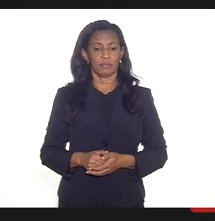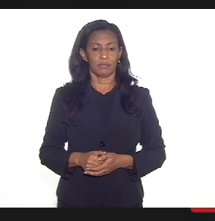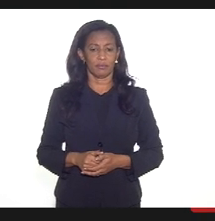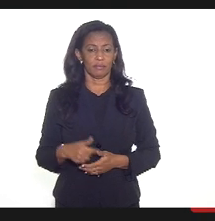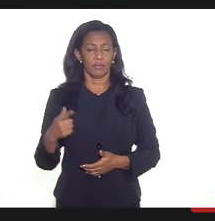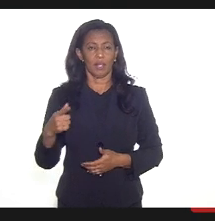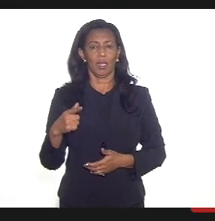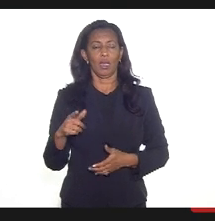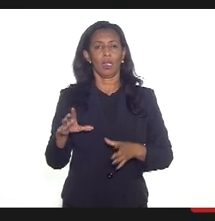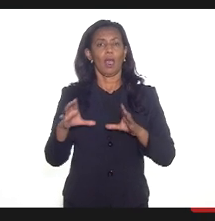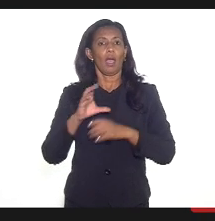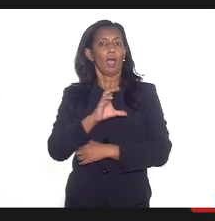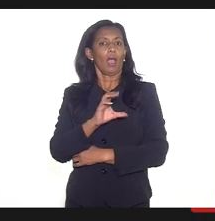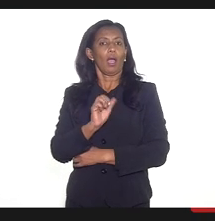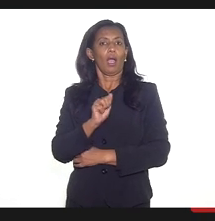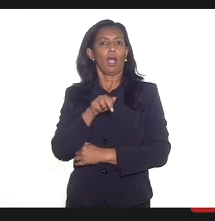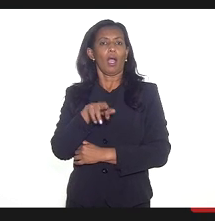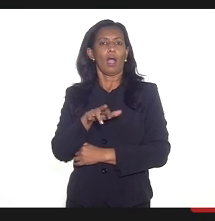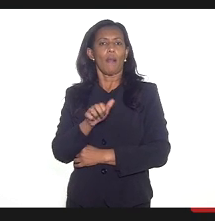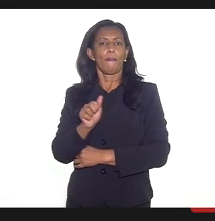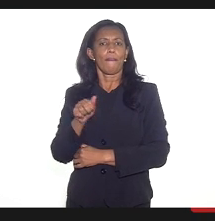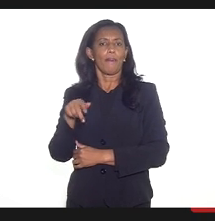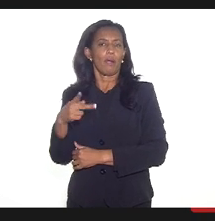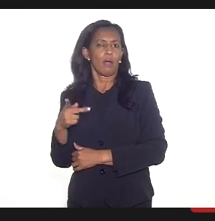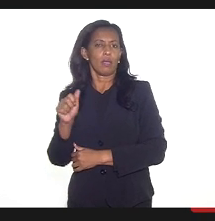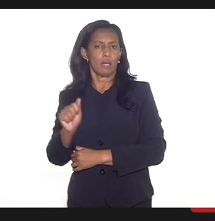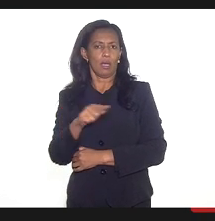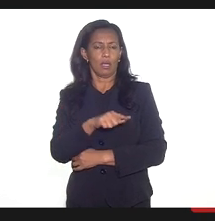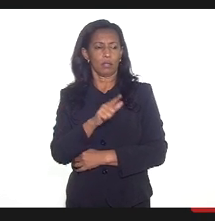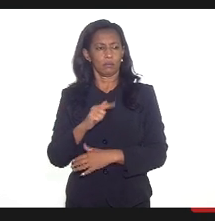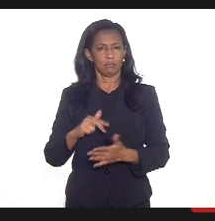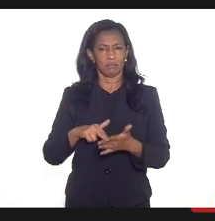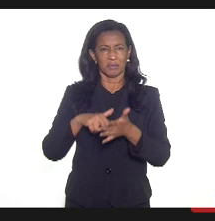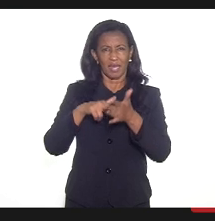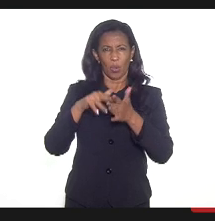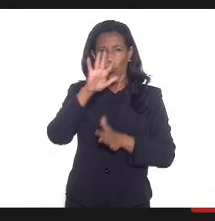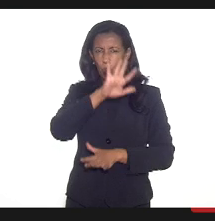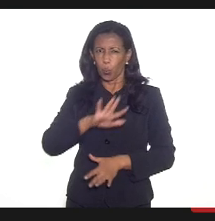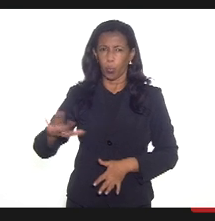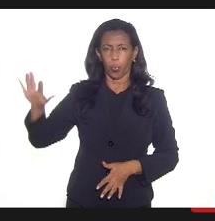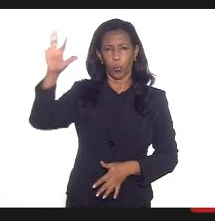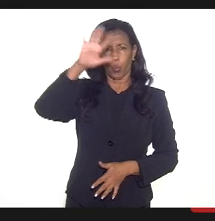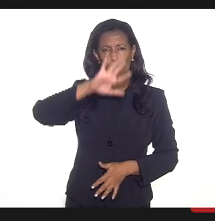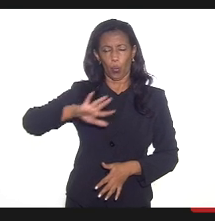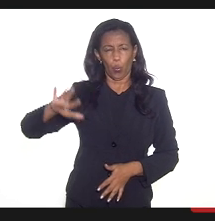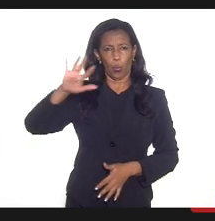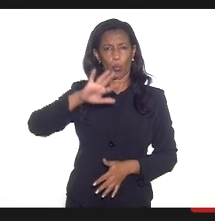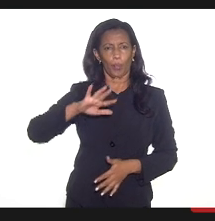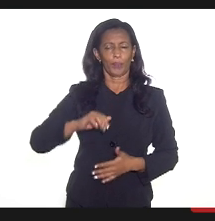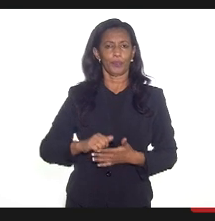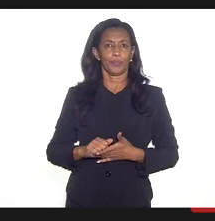na campanha, né, do Levante, que está nacionalmente,